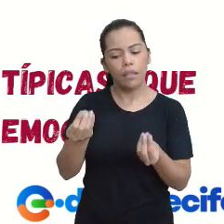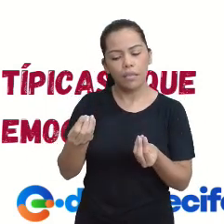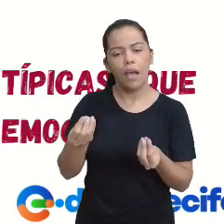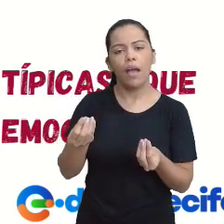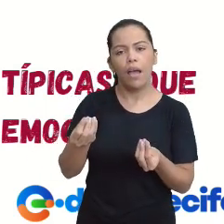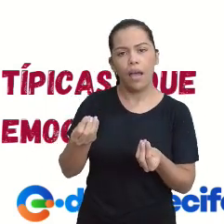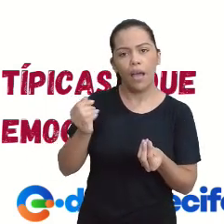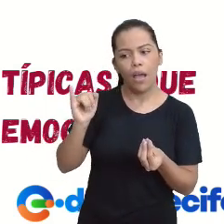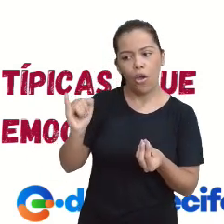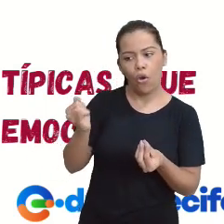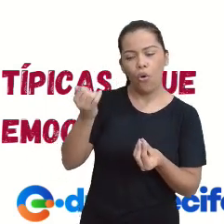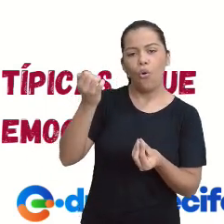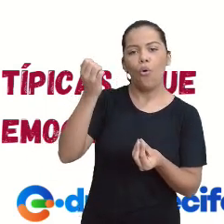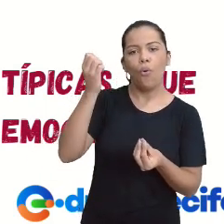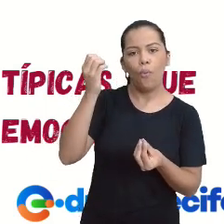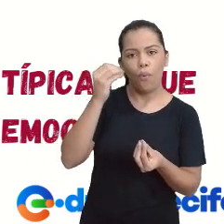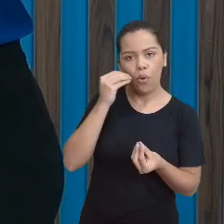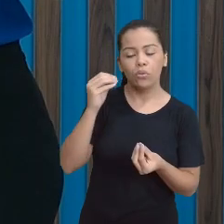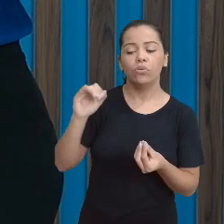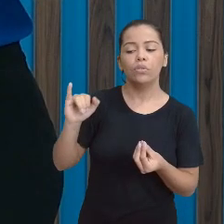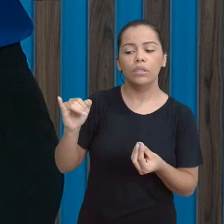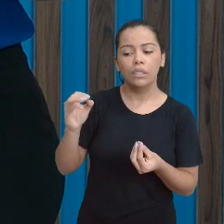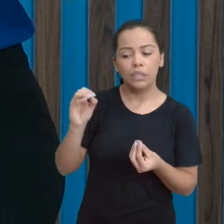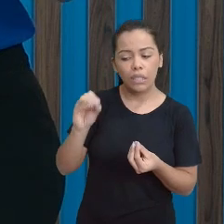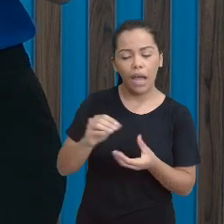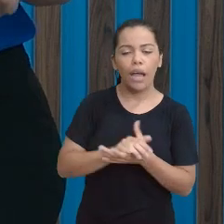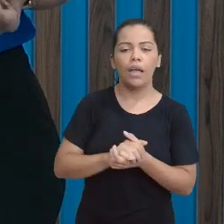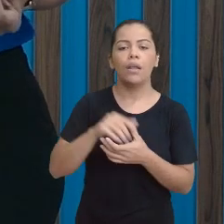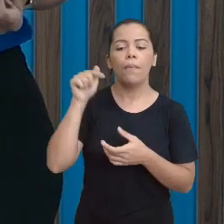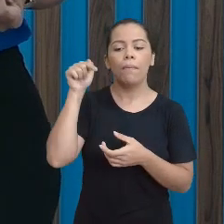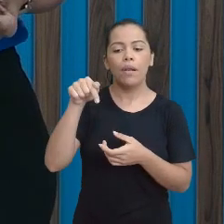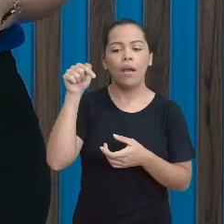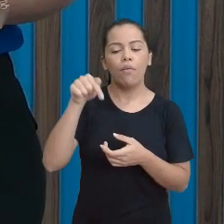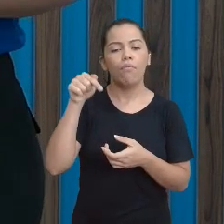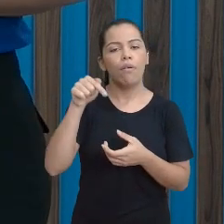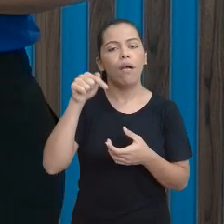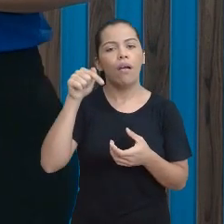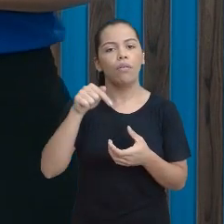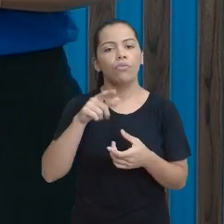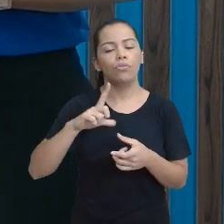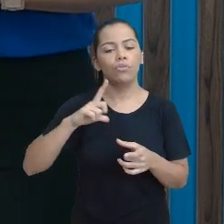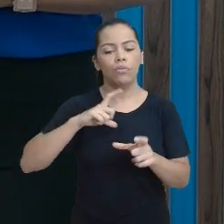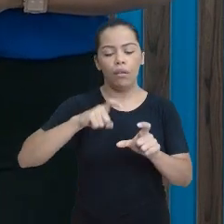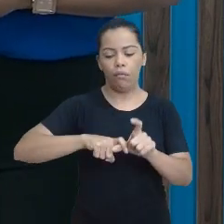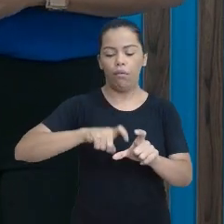expressa, ele se percebe e aí a gente está oportunizando autonomia.